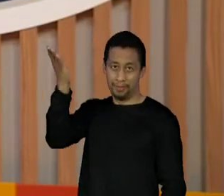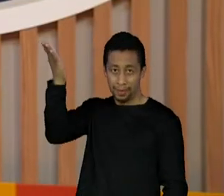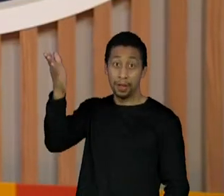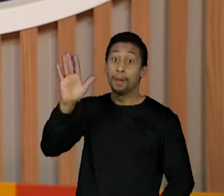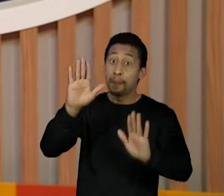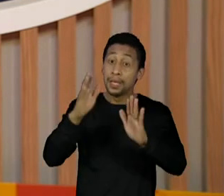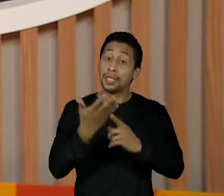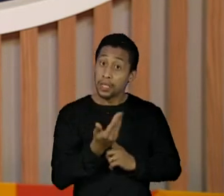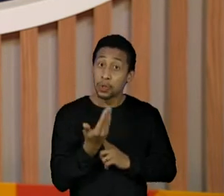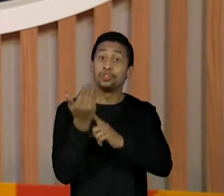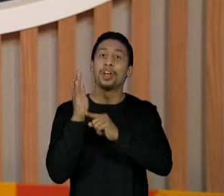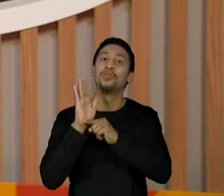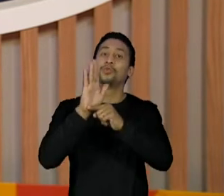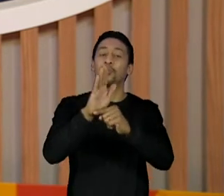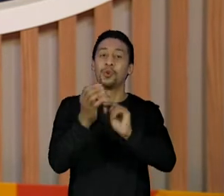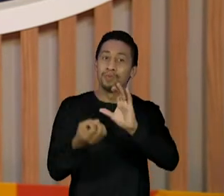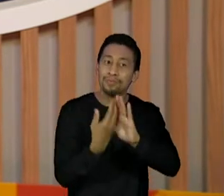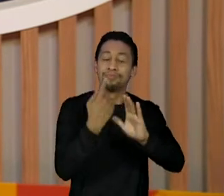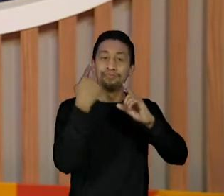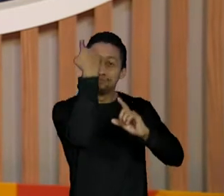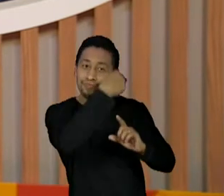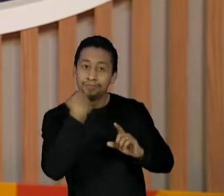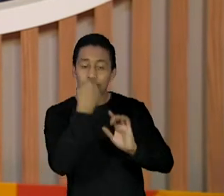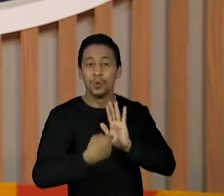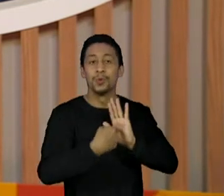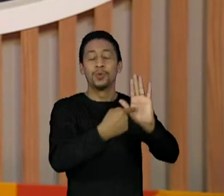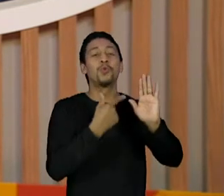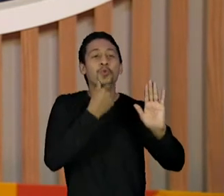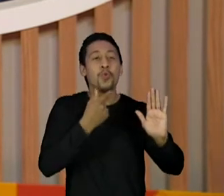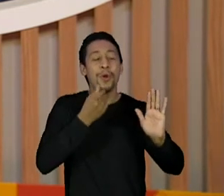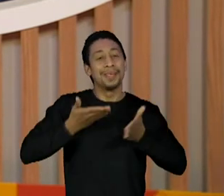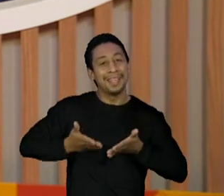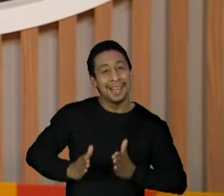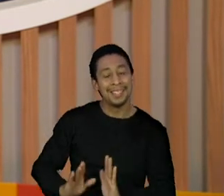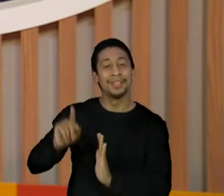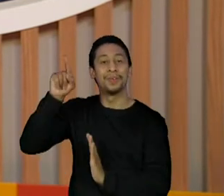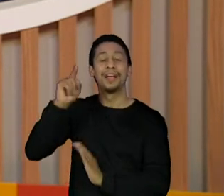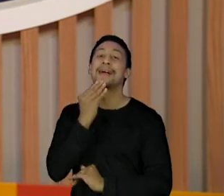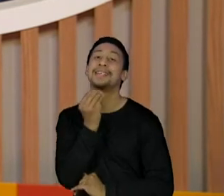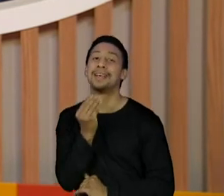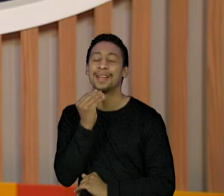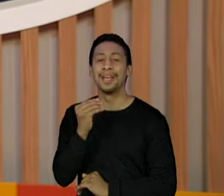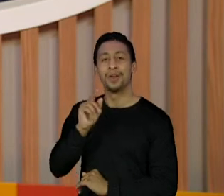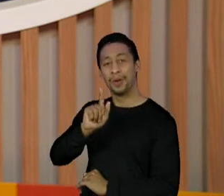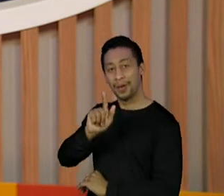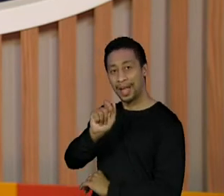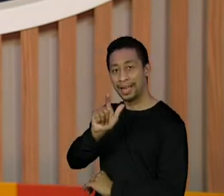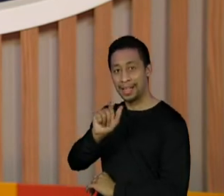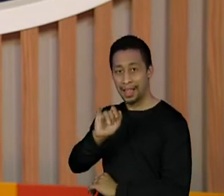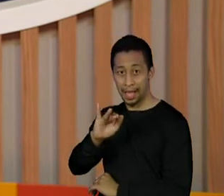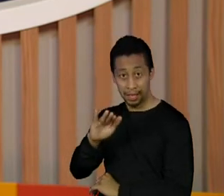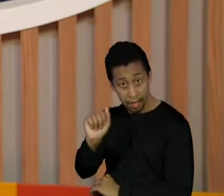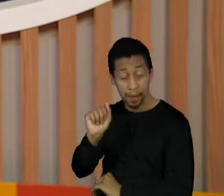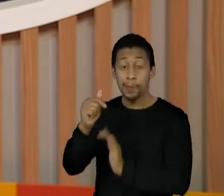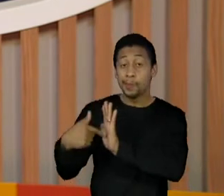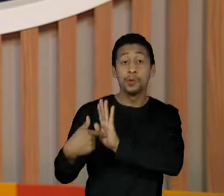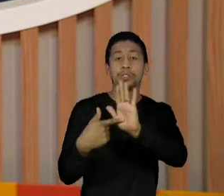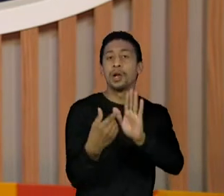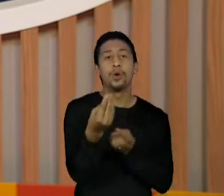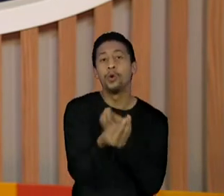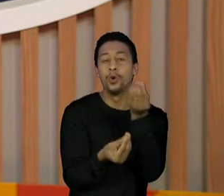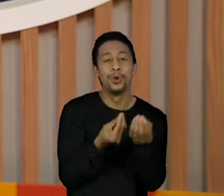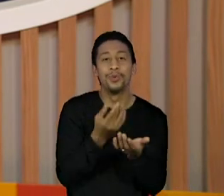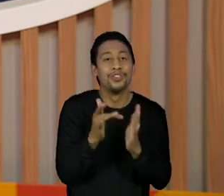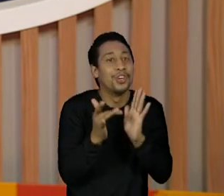que seria um homem da Galileia no século I, chegando à imagem mais aproximada de como Jesus deve ter sido. Ele não era